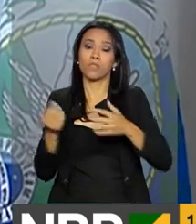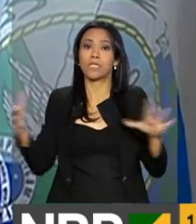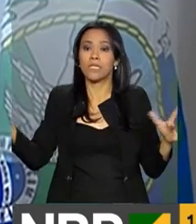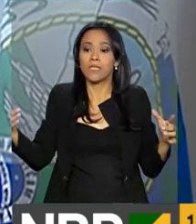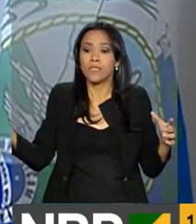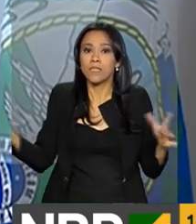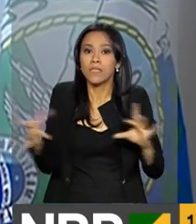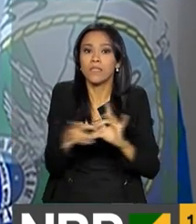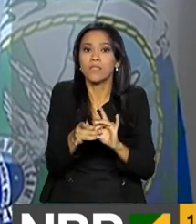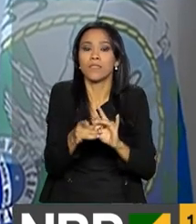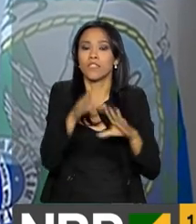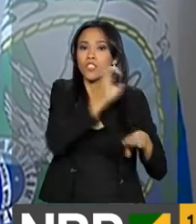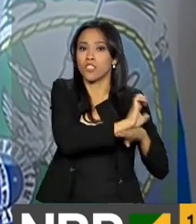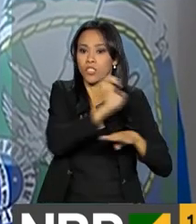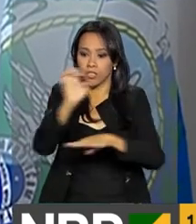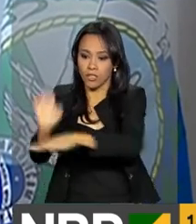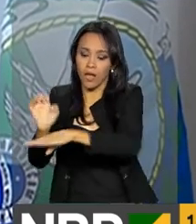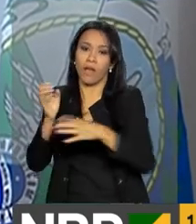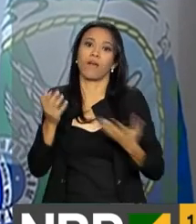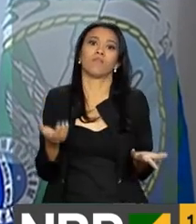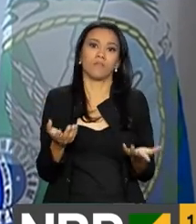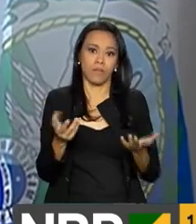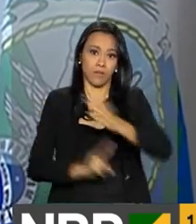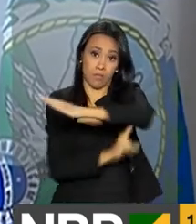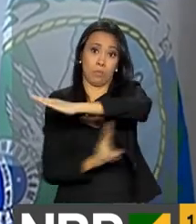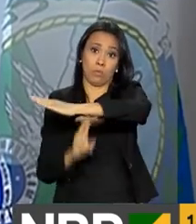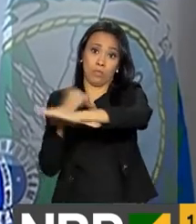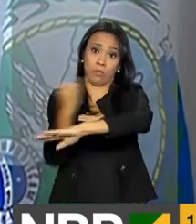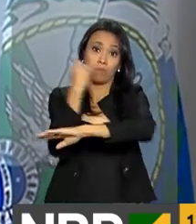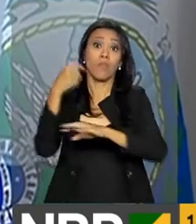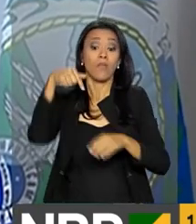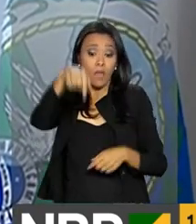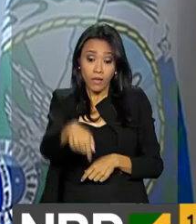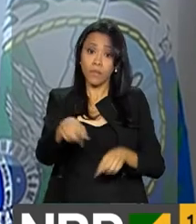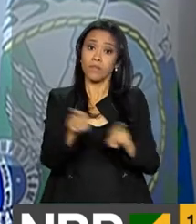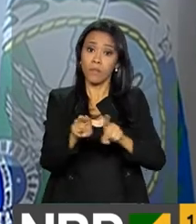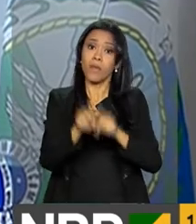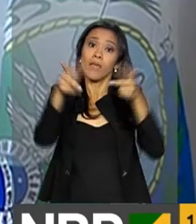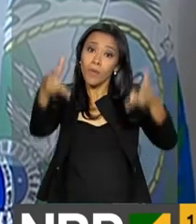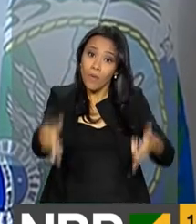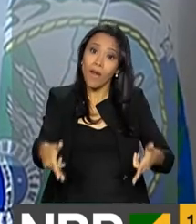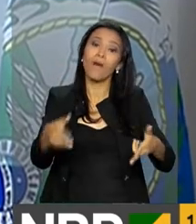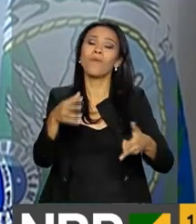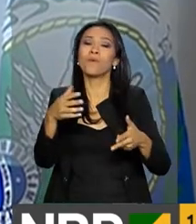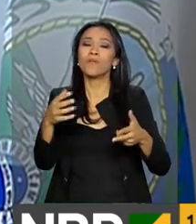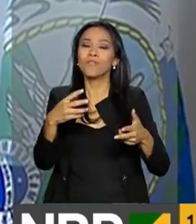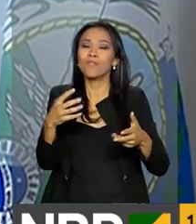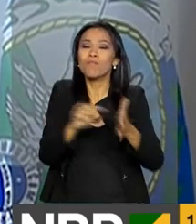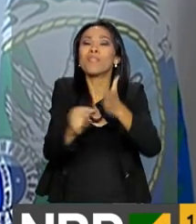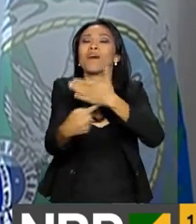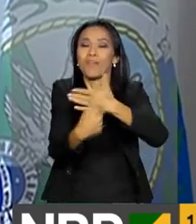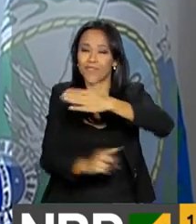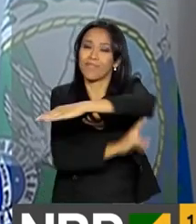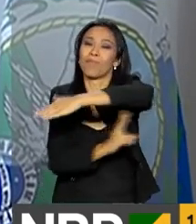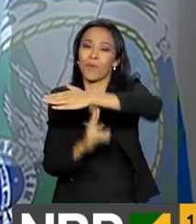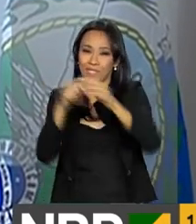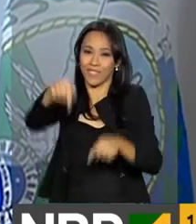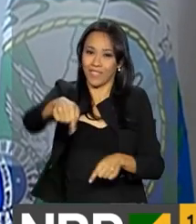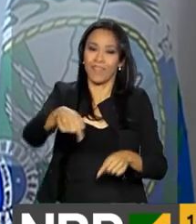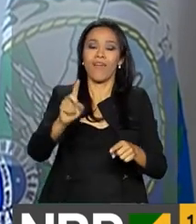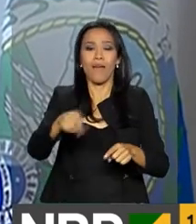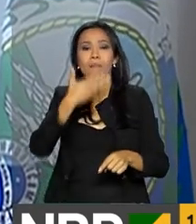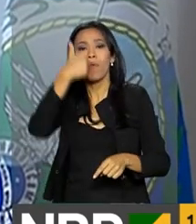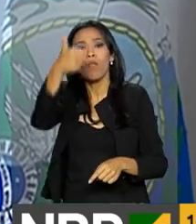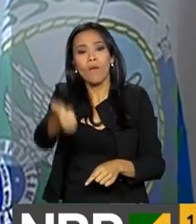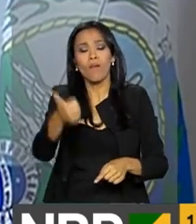estados, entre quebrando fronteiras, né? Eu acho que aqui também, de alguma maneira, há uma ponte para melhorar a saúde do